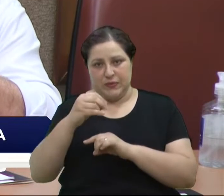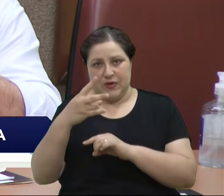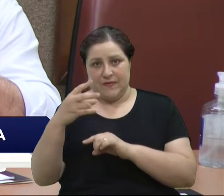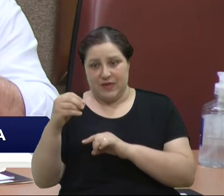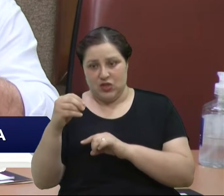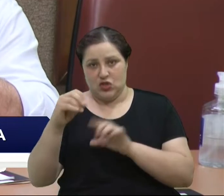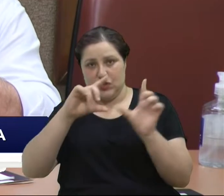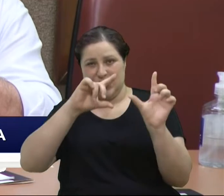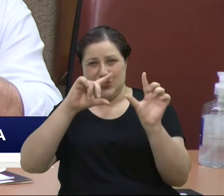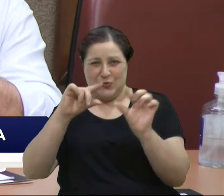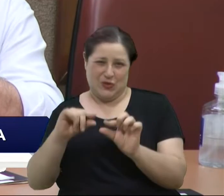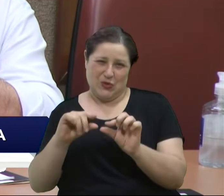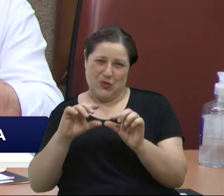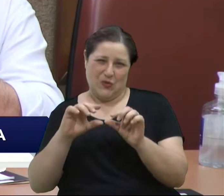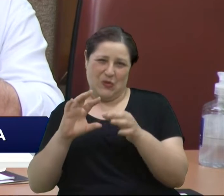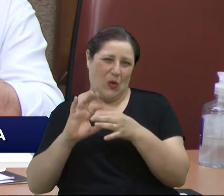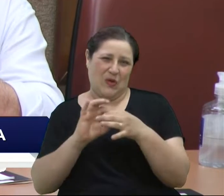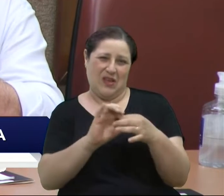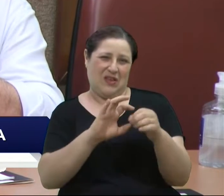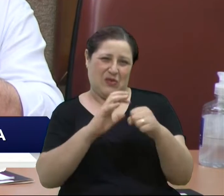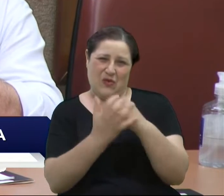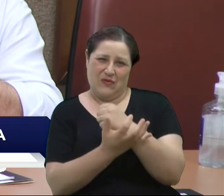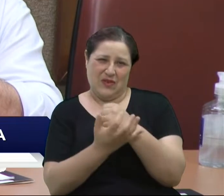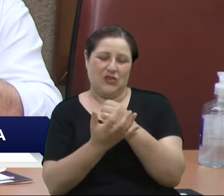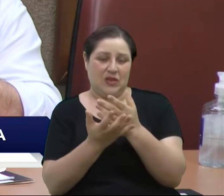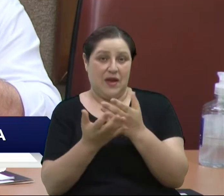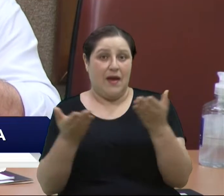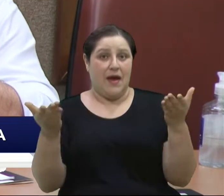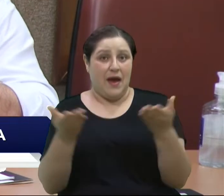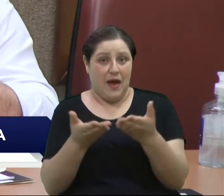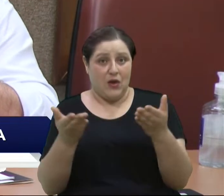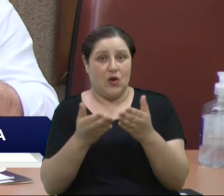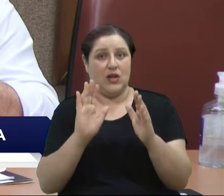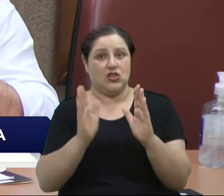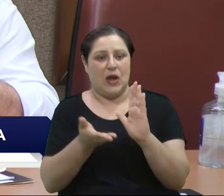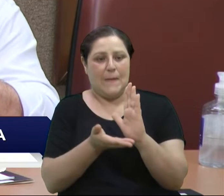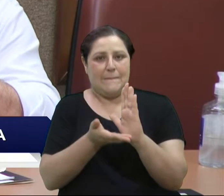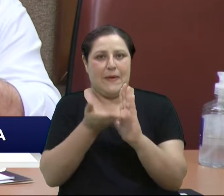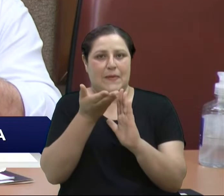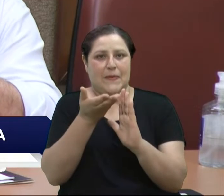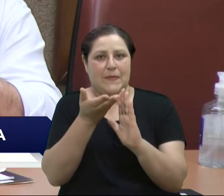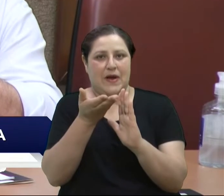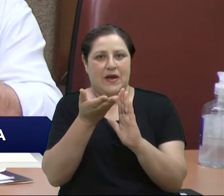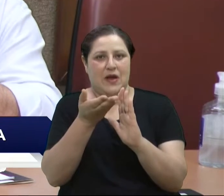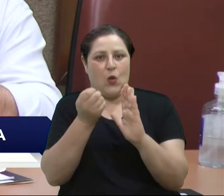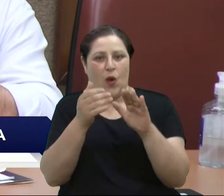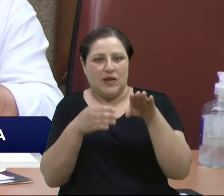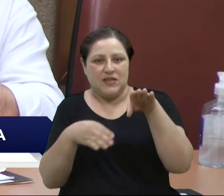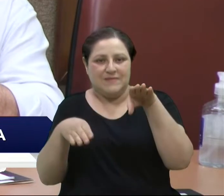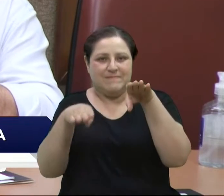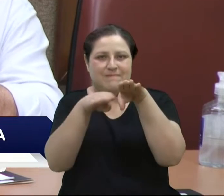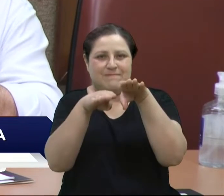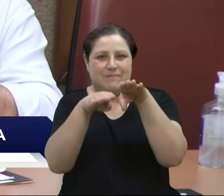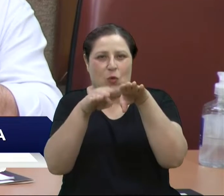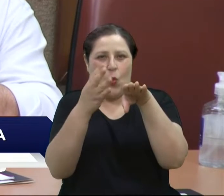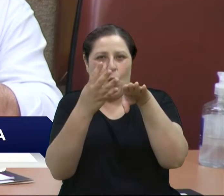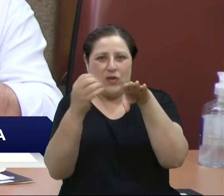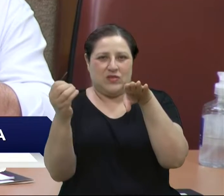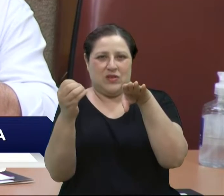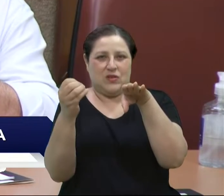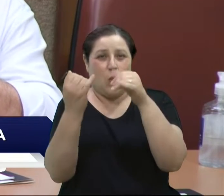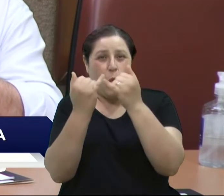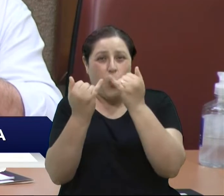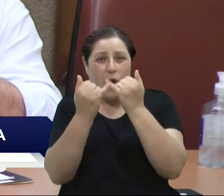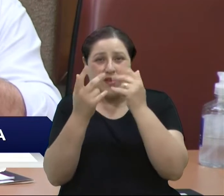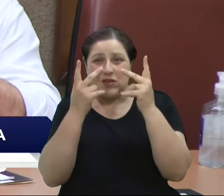todo o contexto, e agora nós já estamos atuando acima de 400 cirurgias. Estamos quase chegando ao patamar de